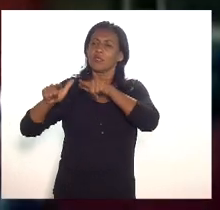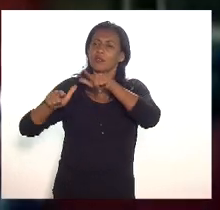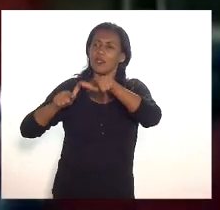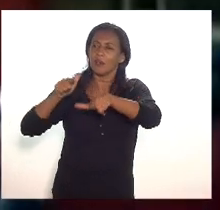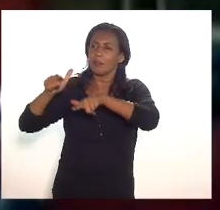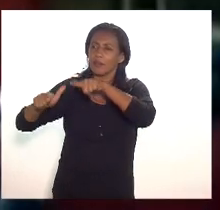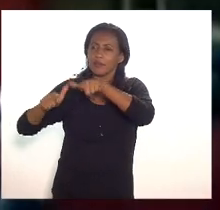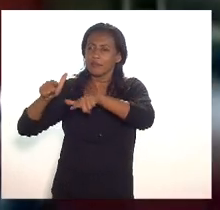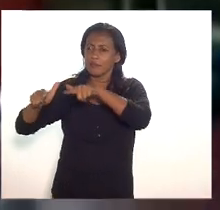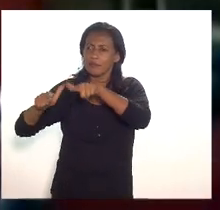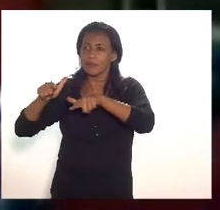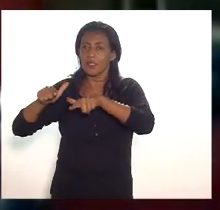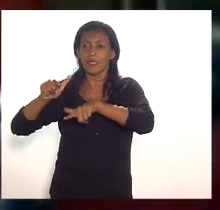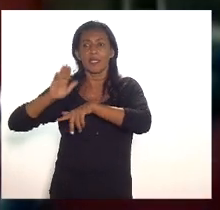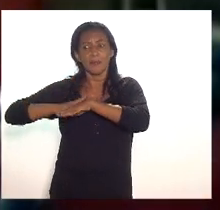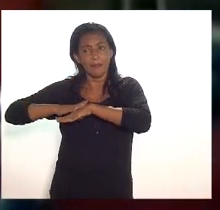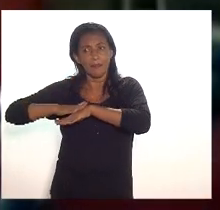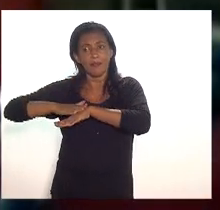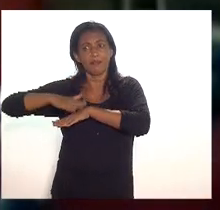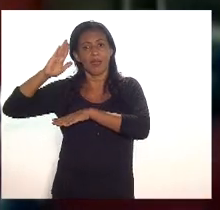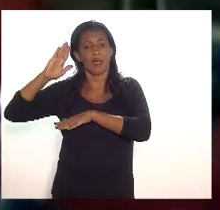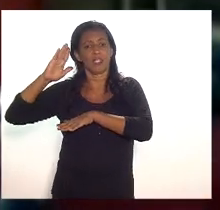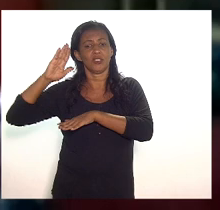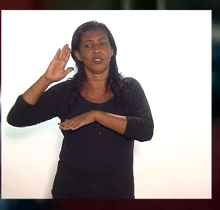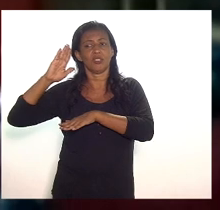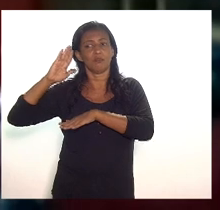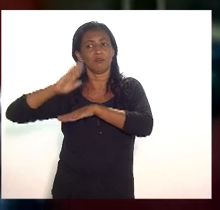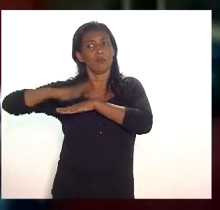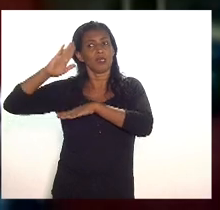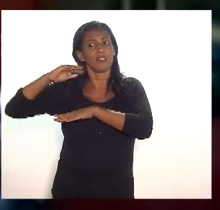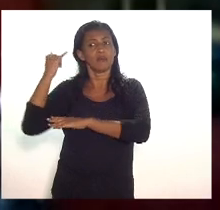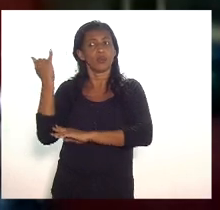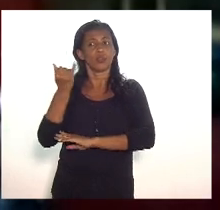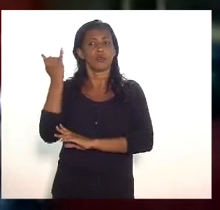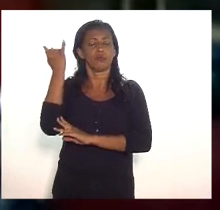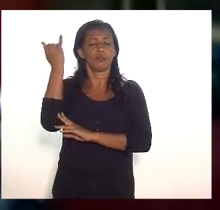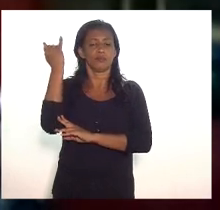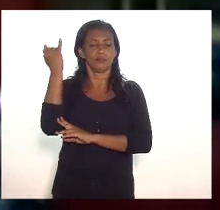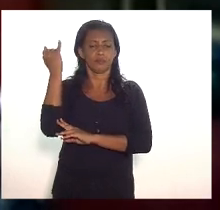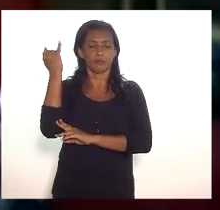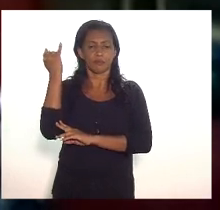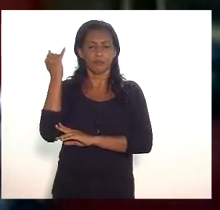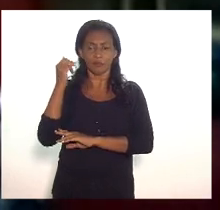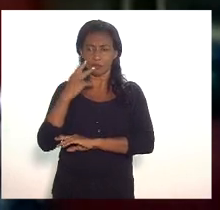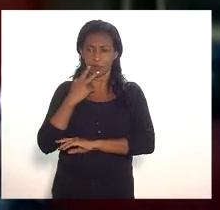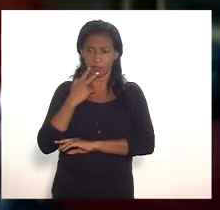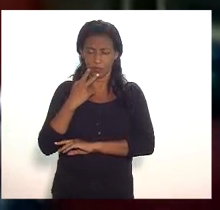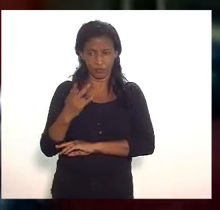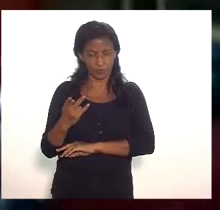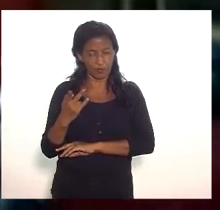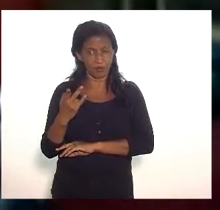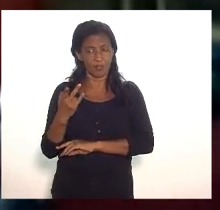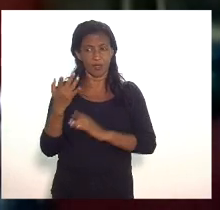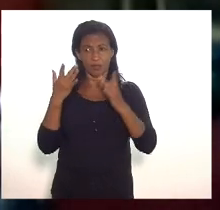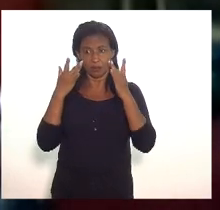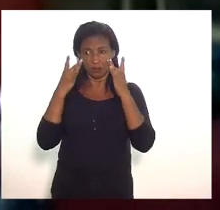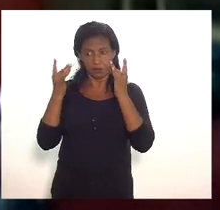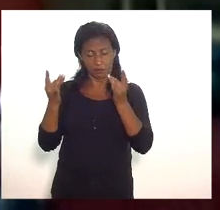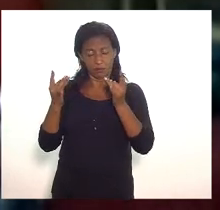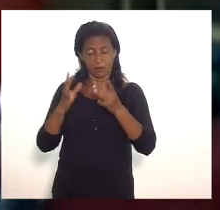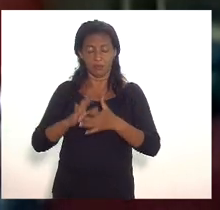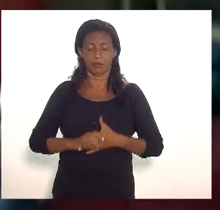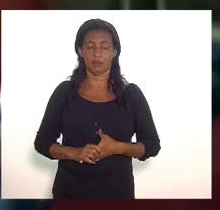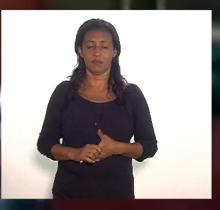trabalhadas? E mais, que a coisa mais importante, e isso eu faço questão de enfatizar, que